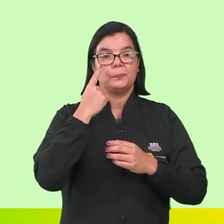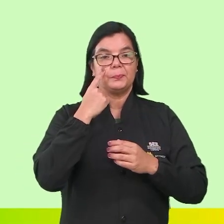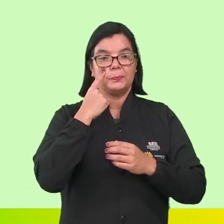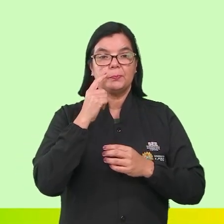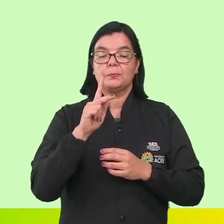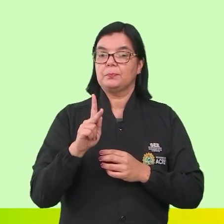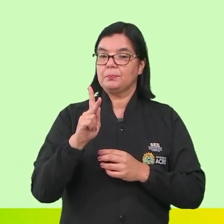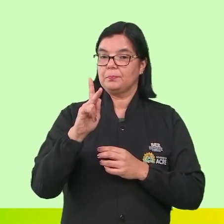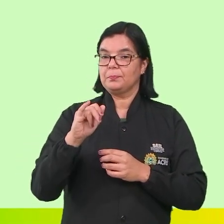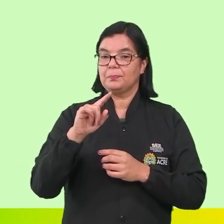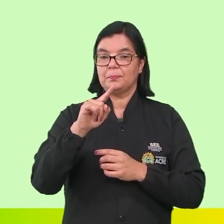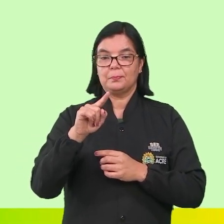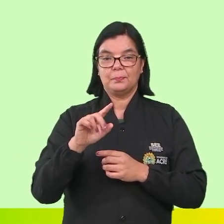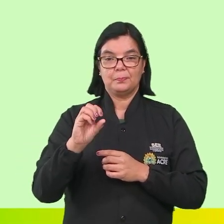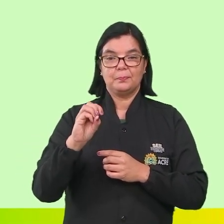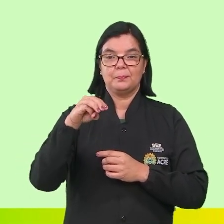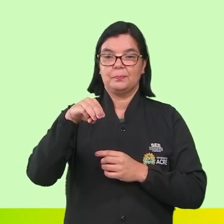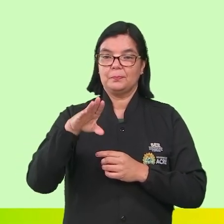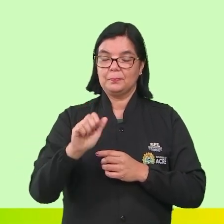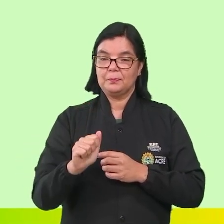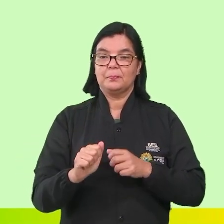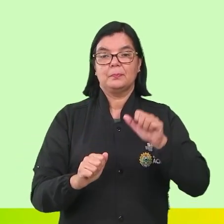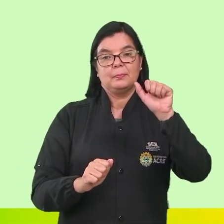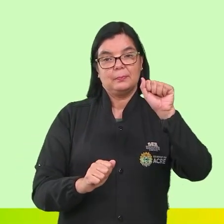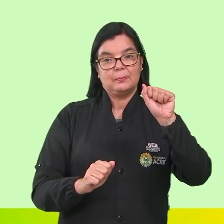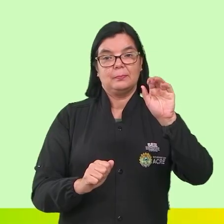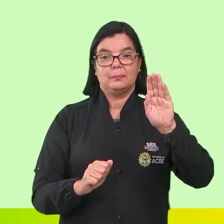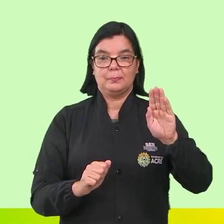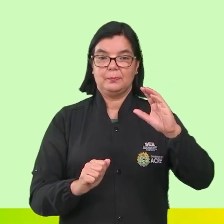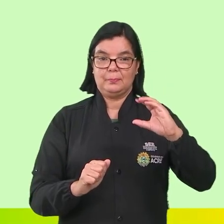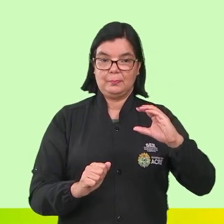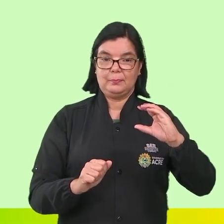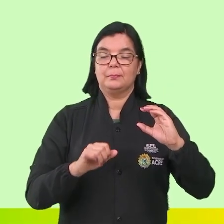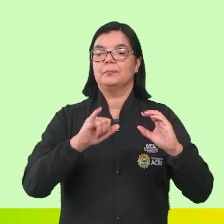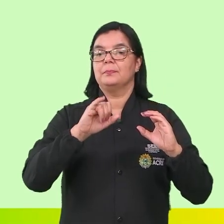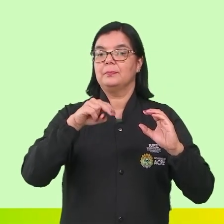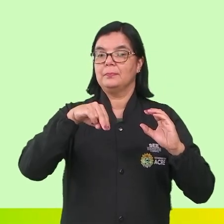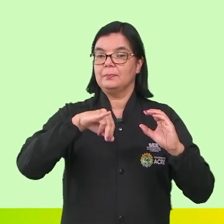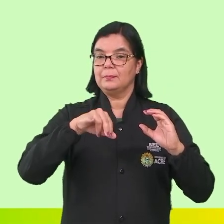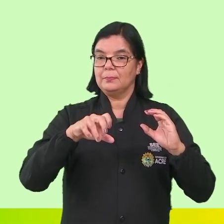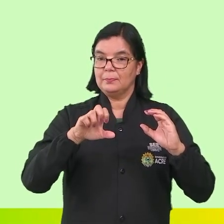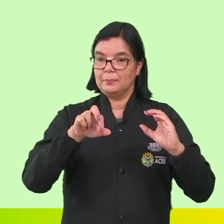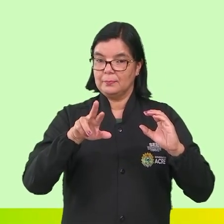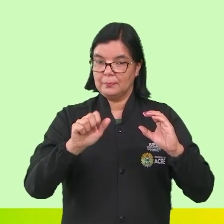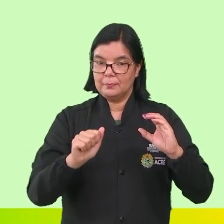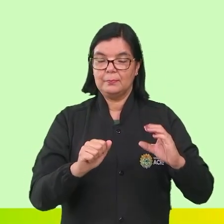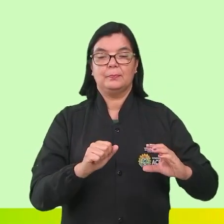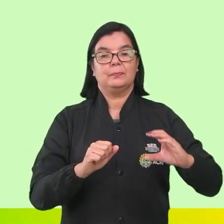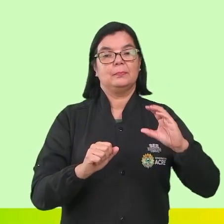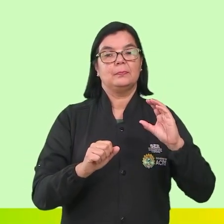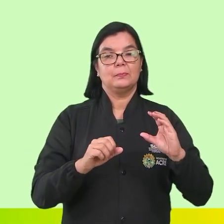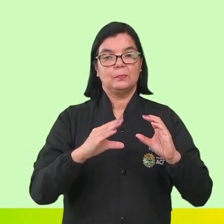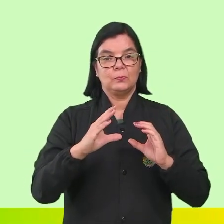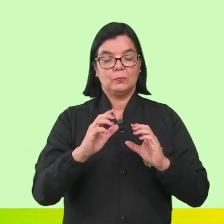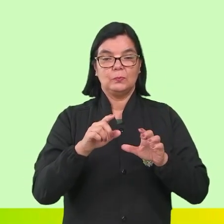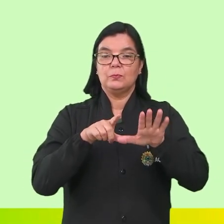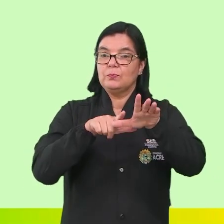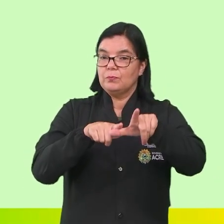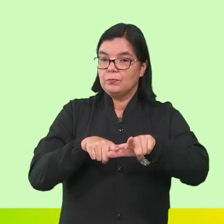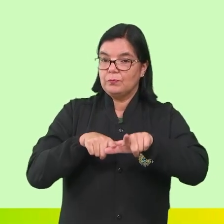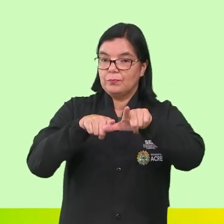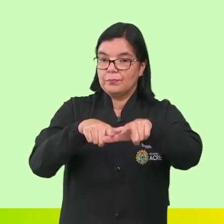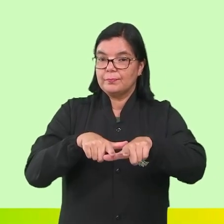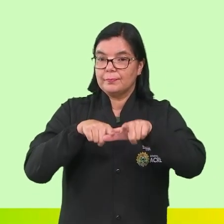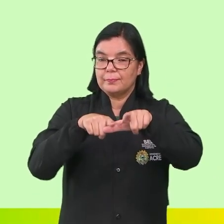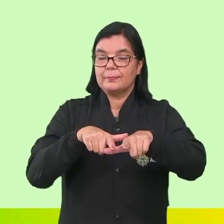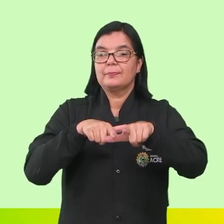se kizomba é letra A, B ou C, injera é letra A, B ou C e o candomblé se